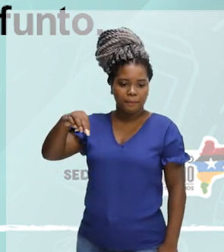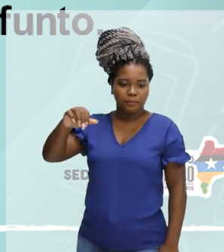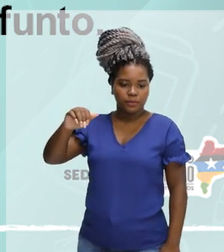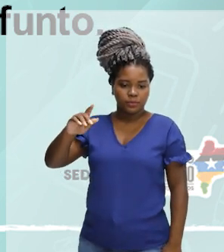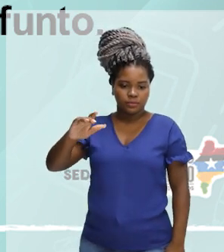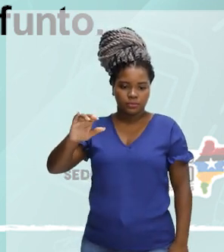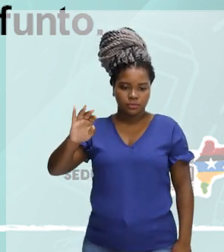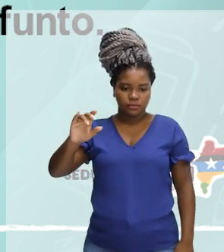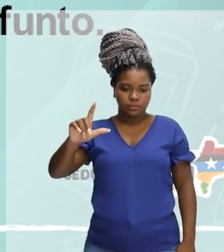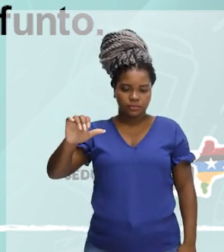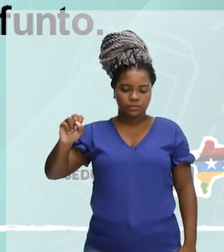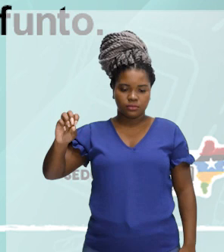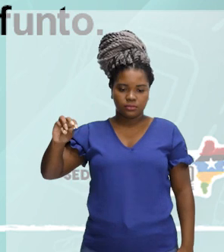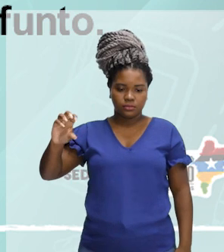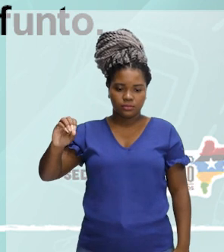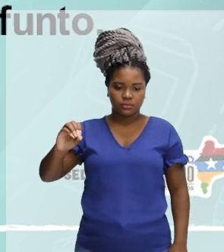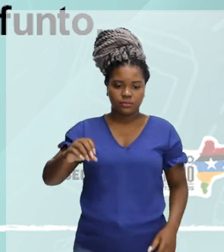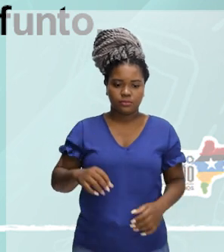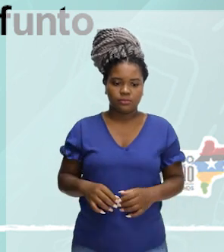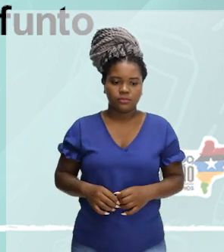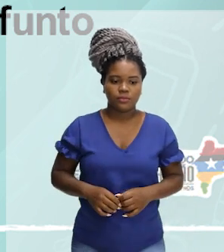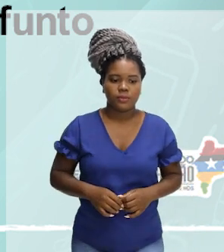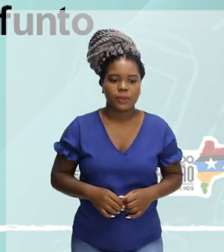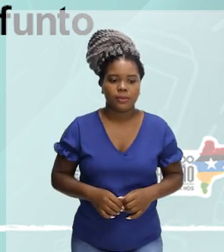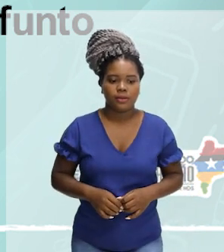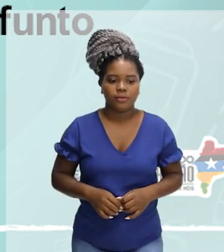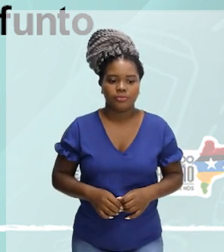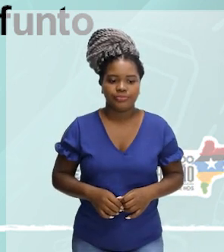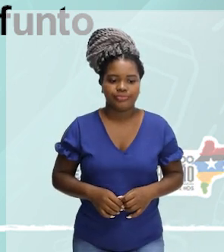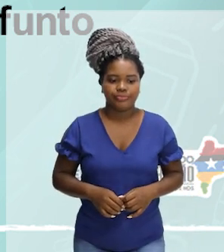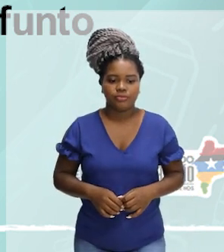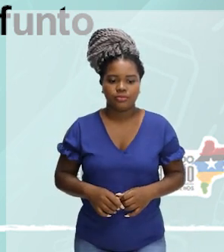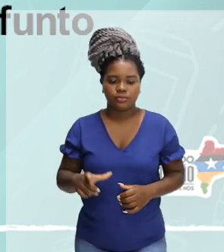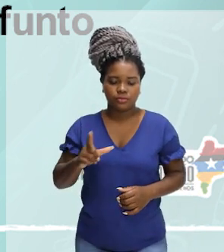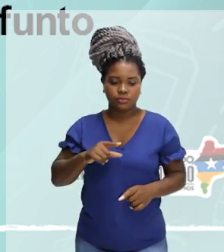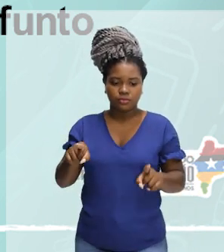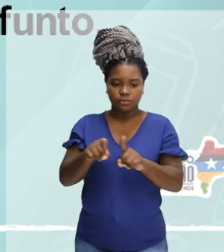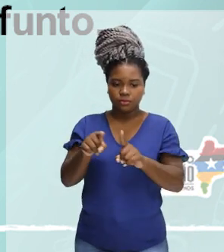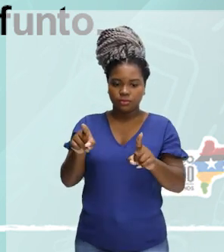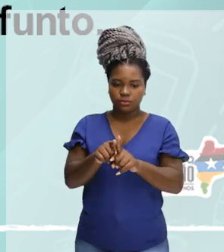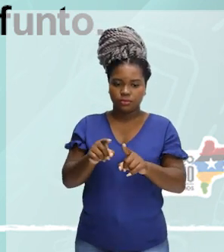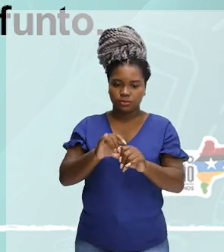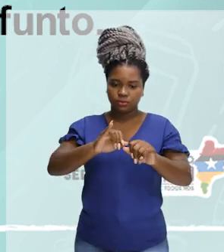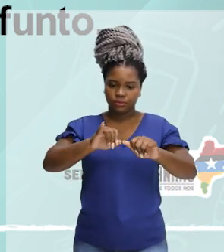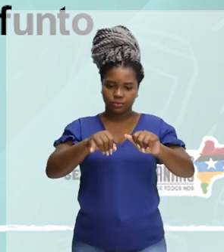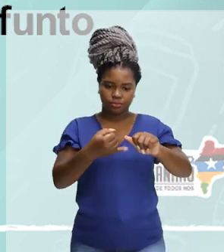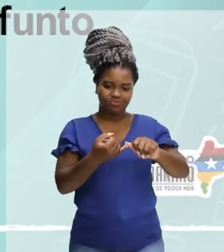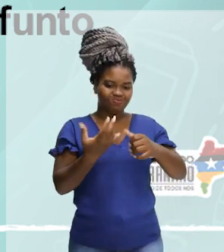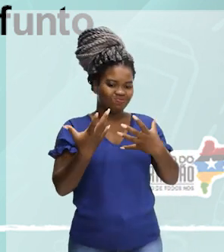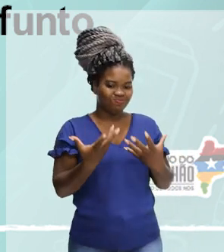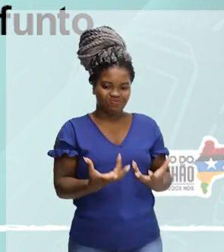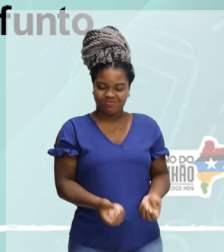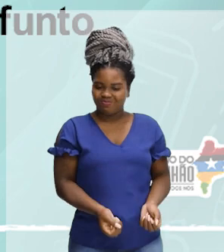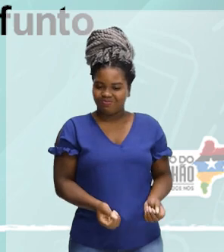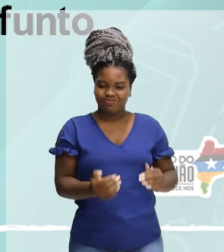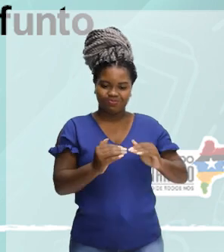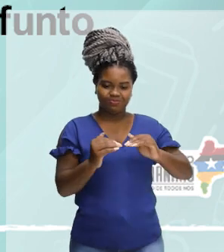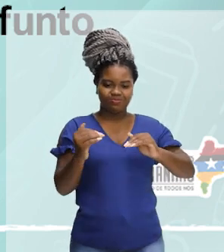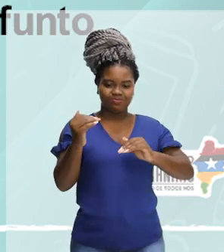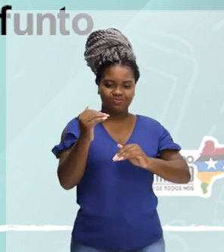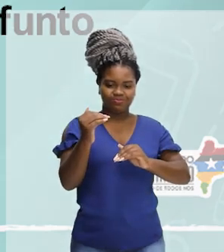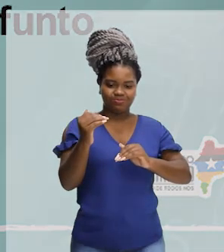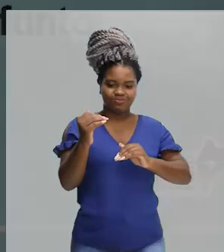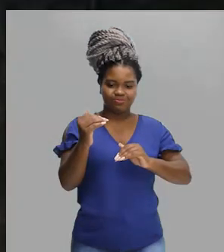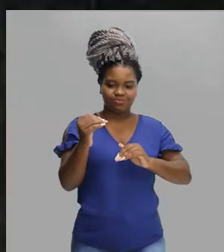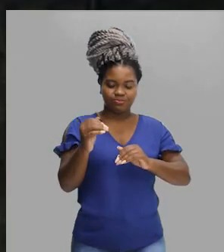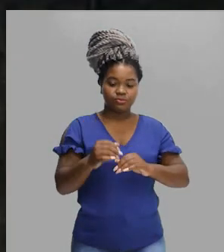noble, nobilíssimo. Por fim, existem os adjetivos que não aceitam superlativo. Isso aqui é